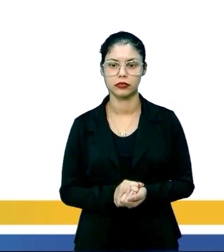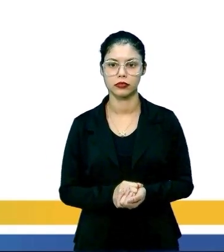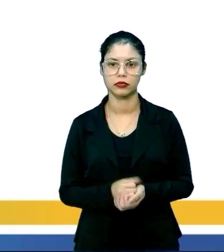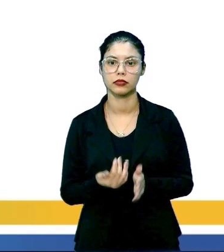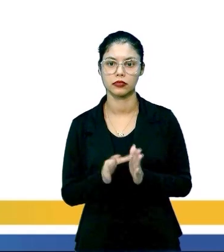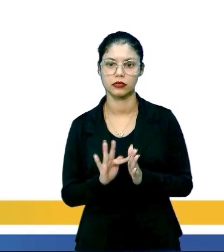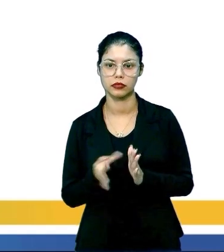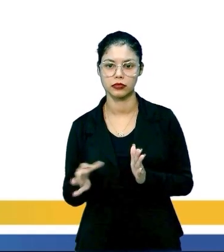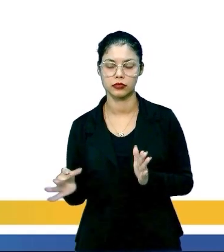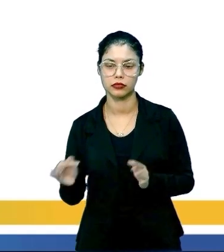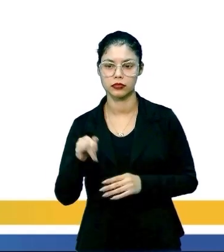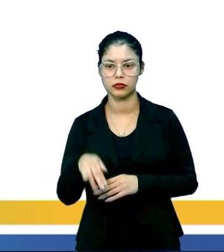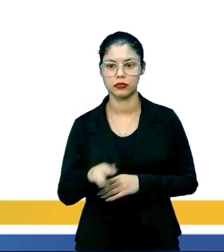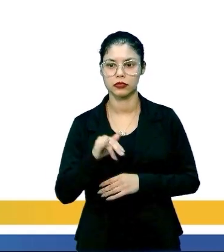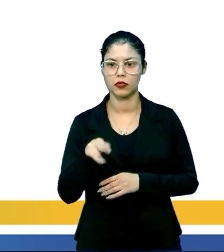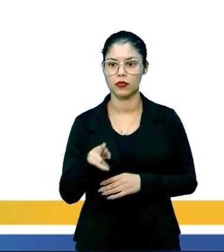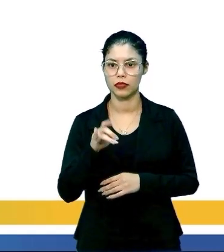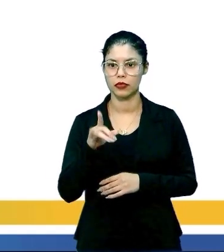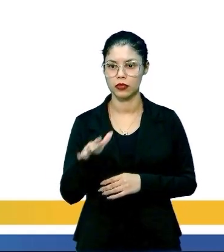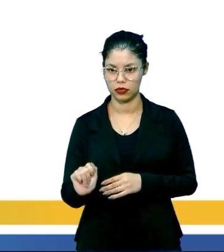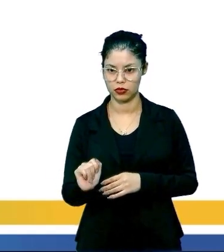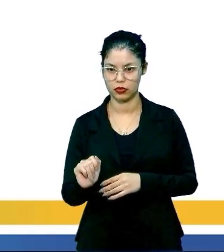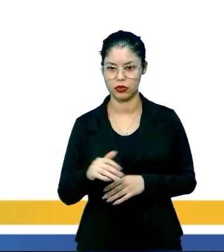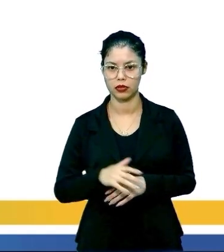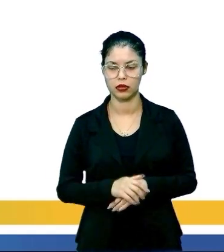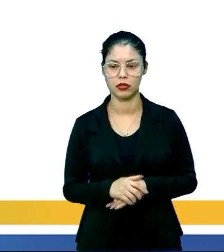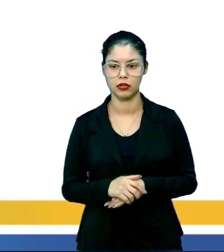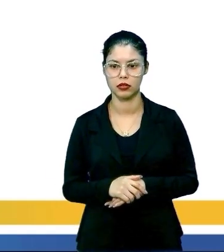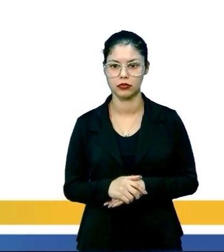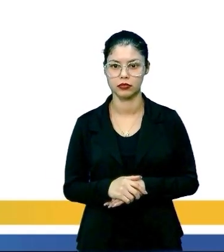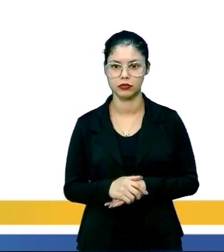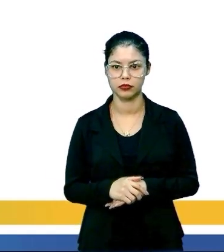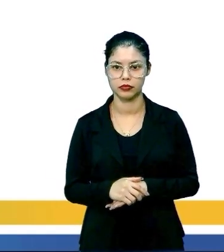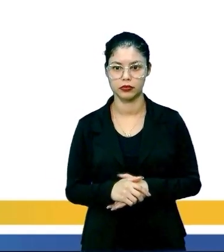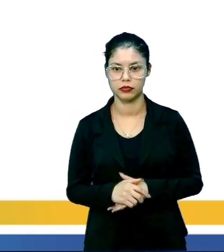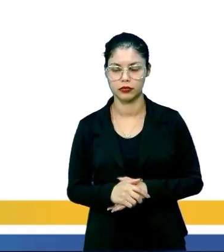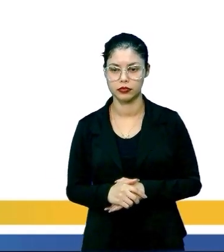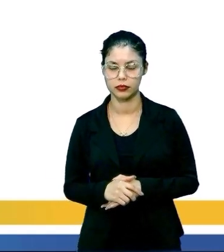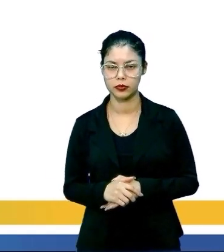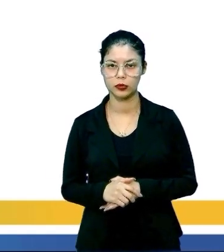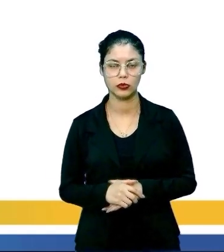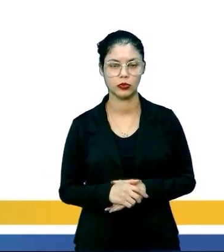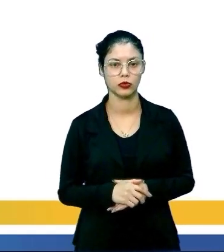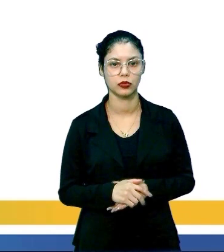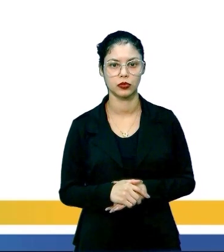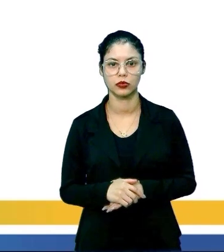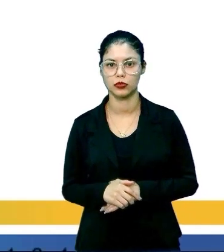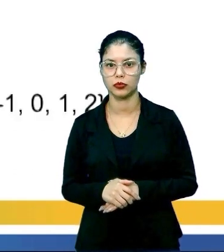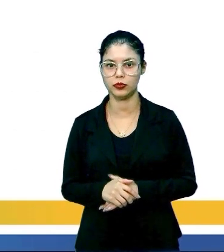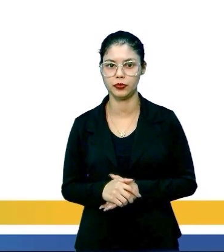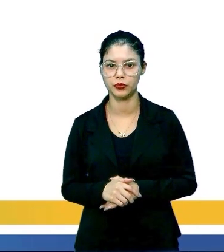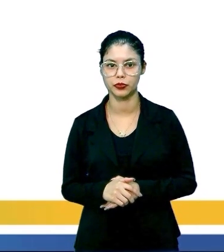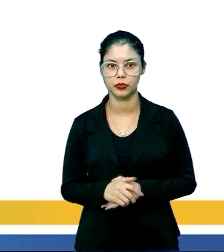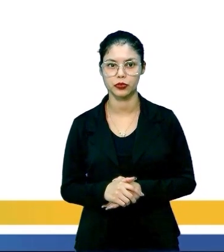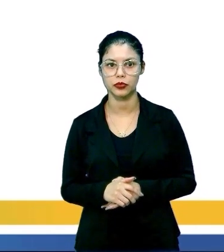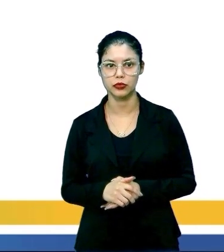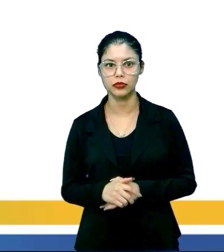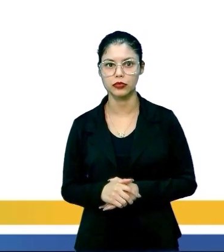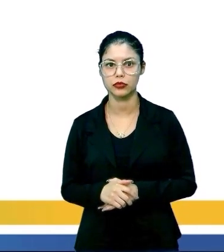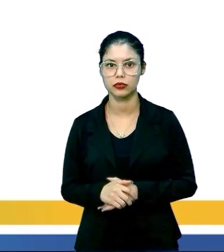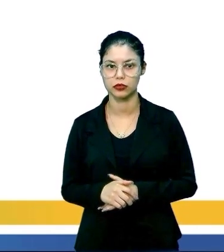que contradiz, tá, a definição de uma função injetora.